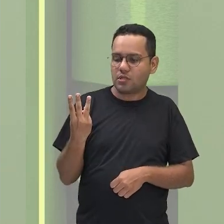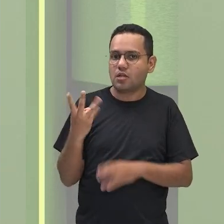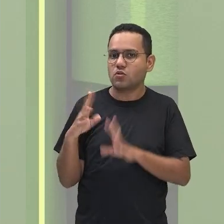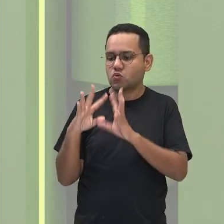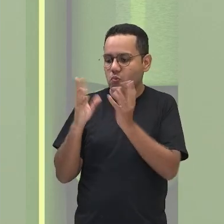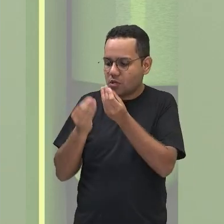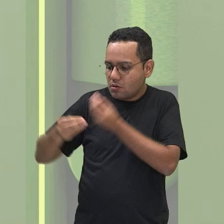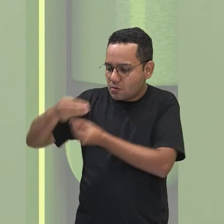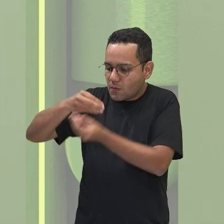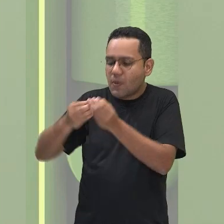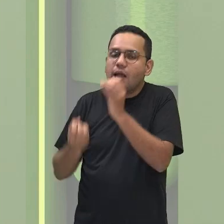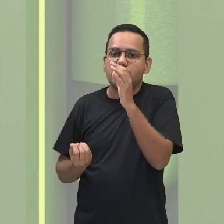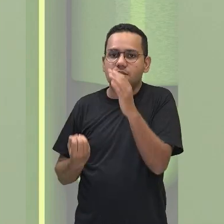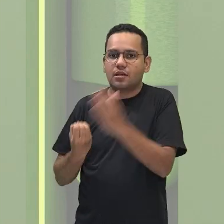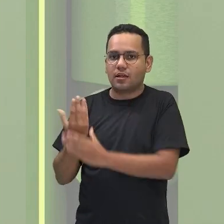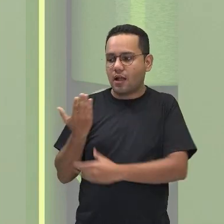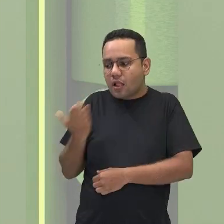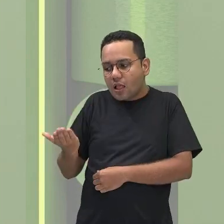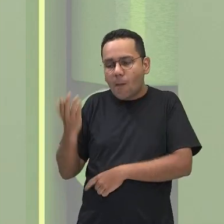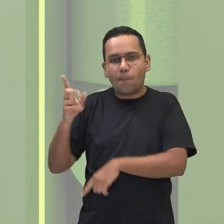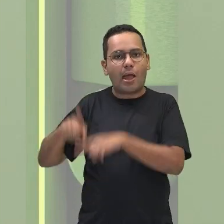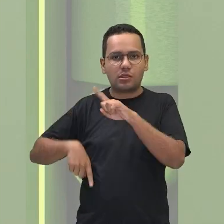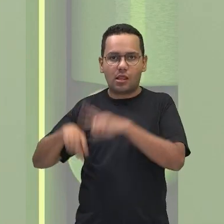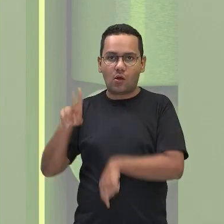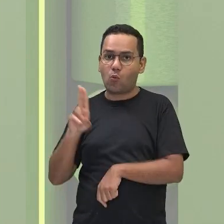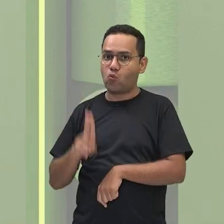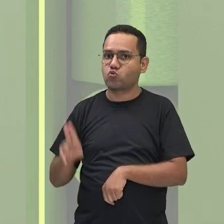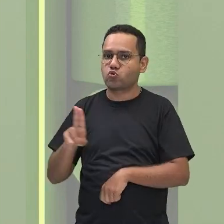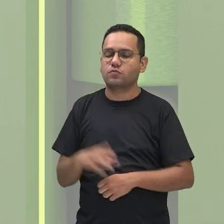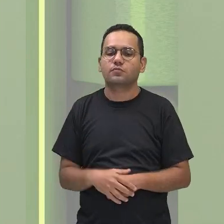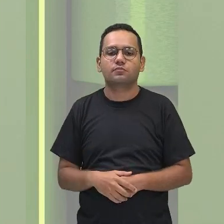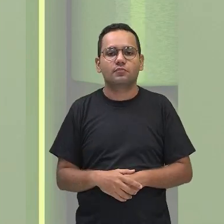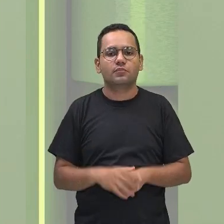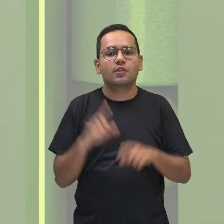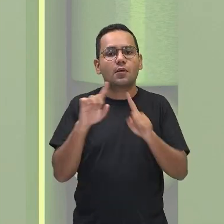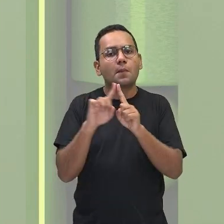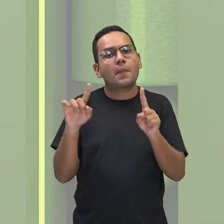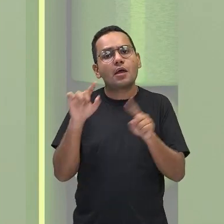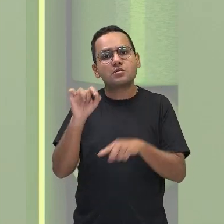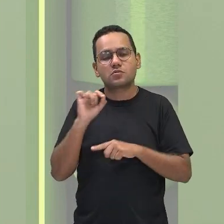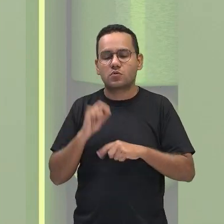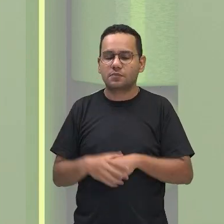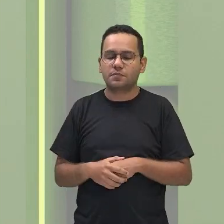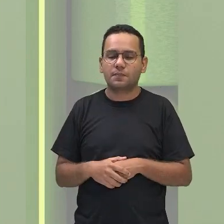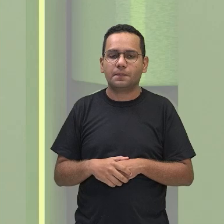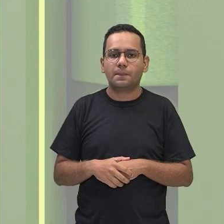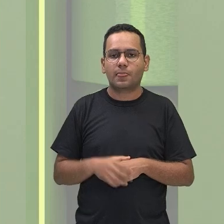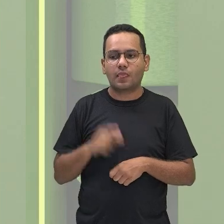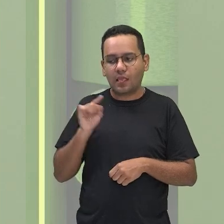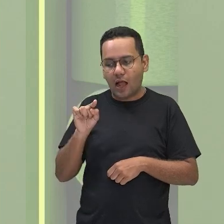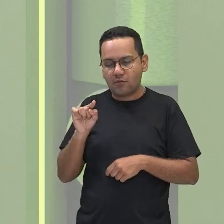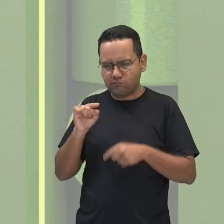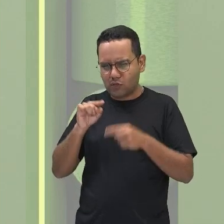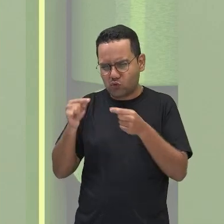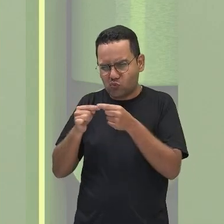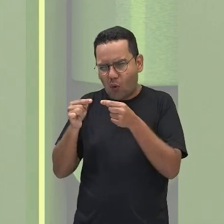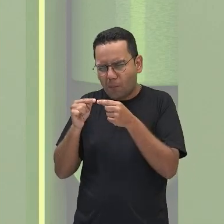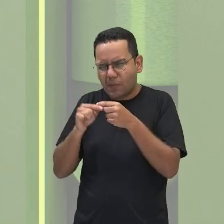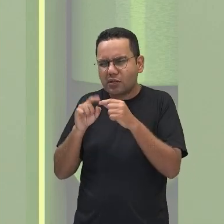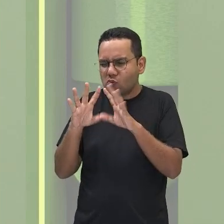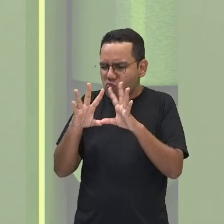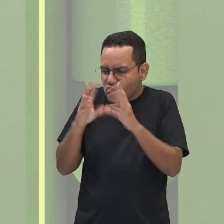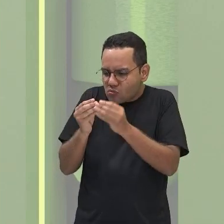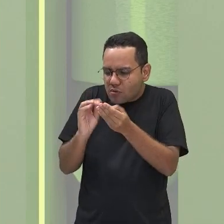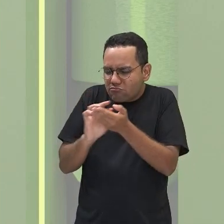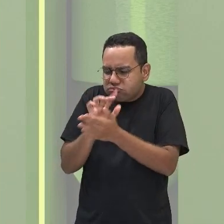formar um composto. Lembrando que os compostos são formados por mais de um tipo de elemento químico, certo? Vamos